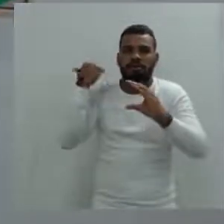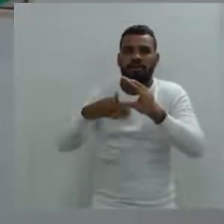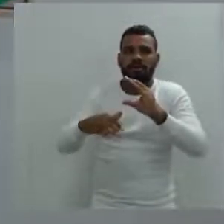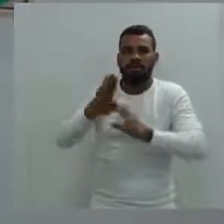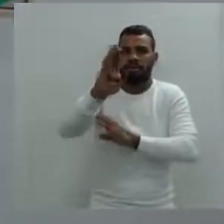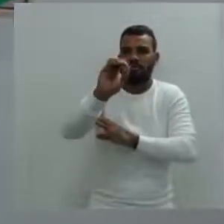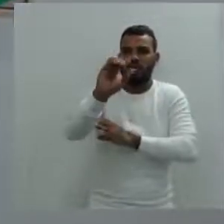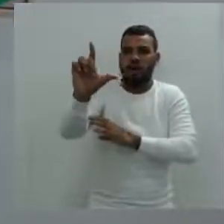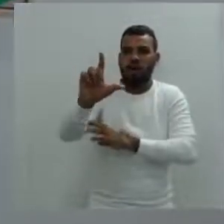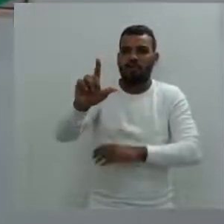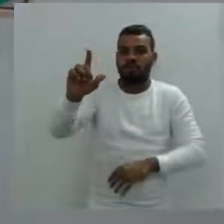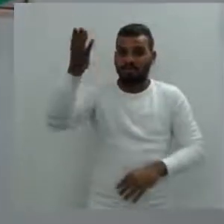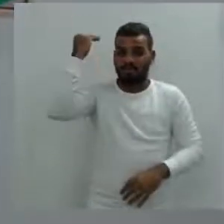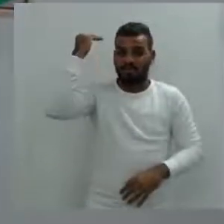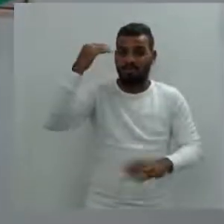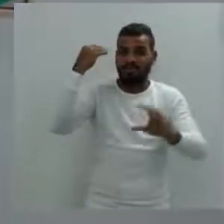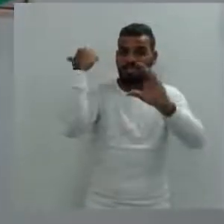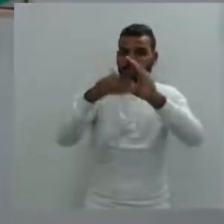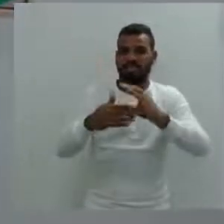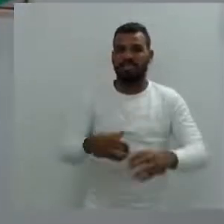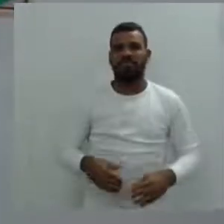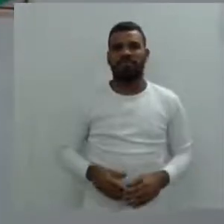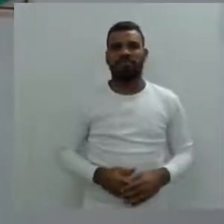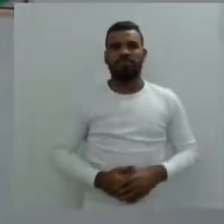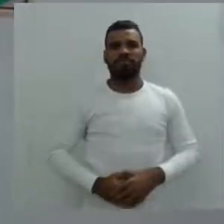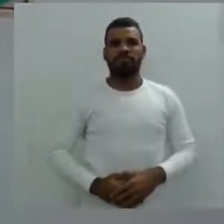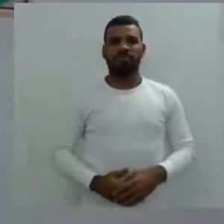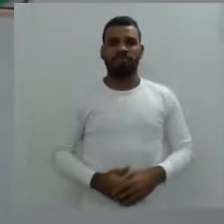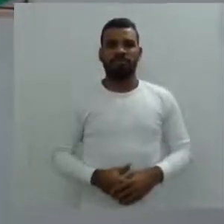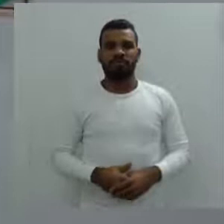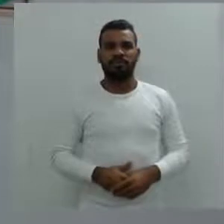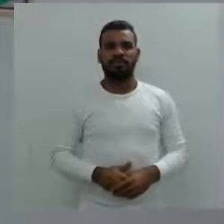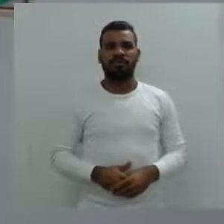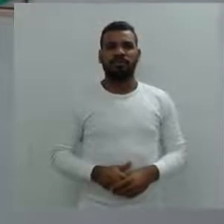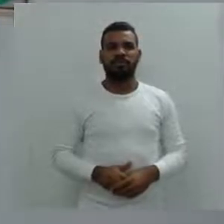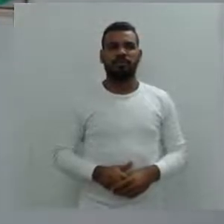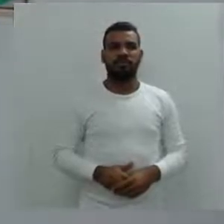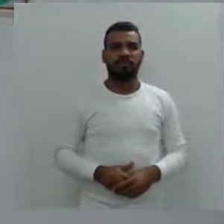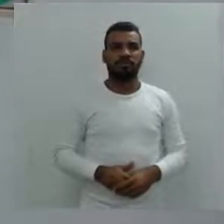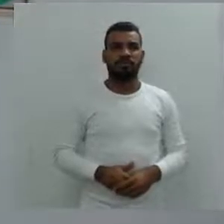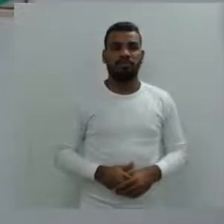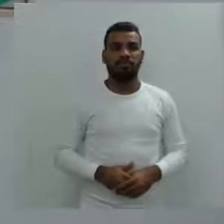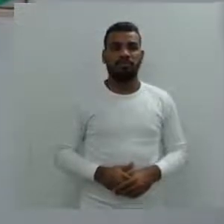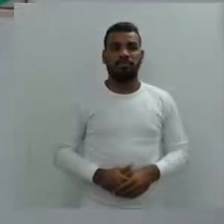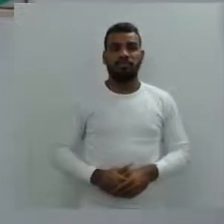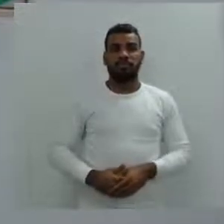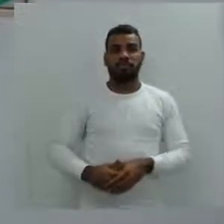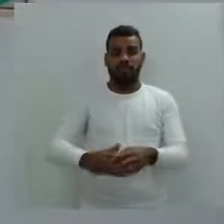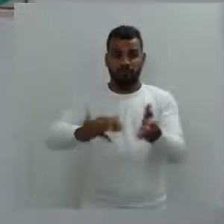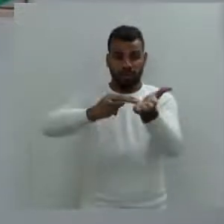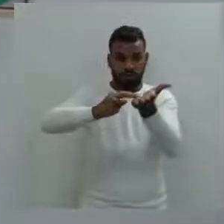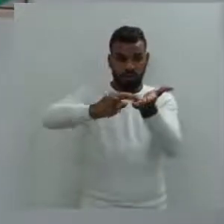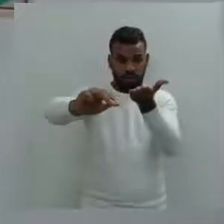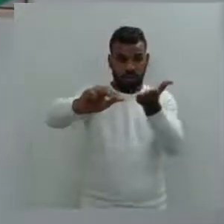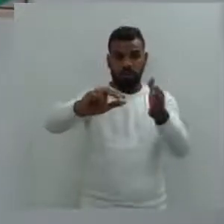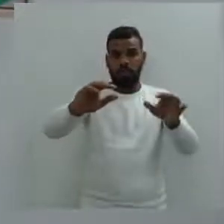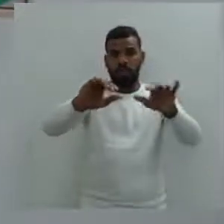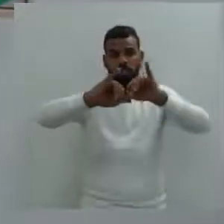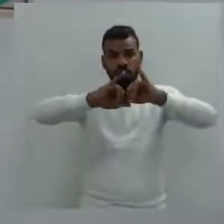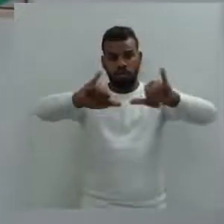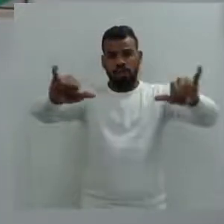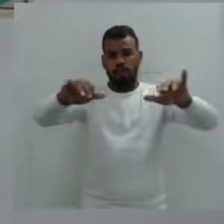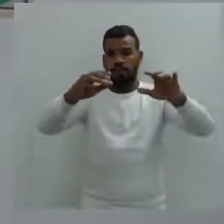BOL naquele tempo era muita resenha. Gente, um recado importantíssimo para todos na tela aí